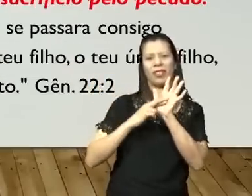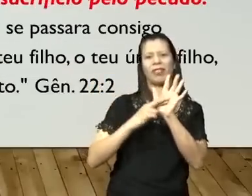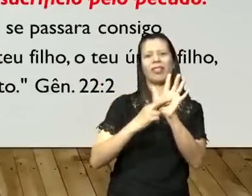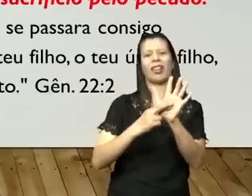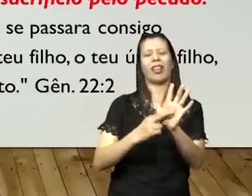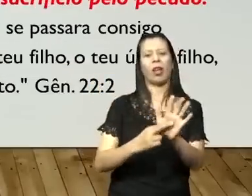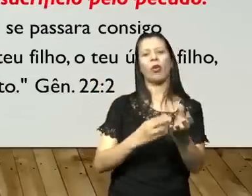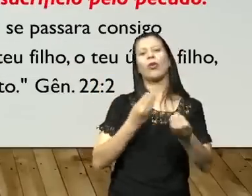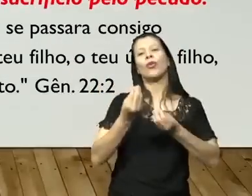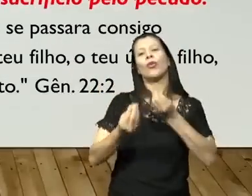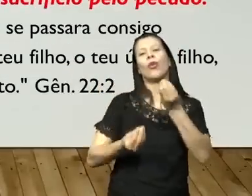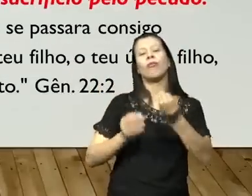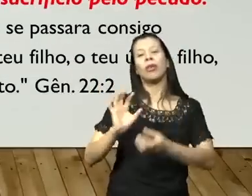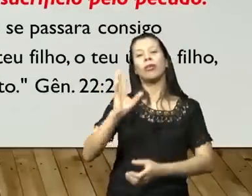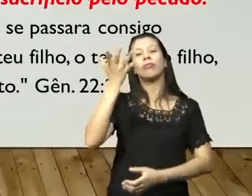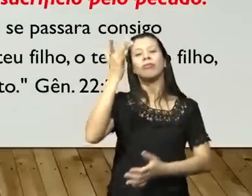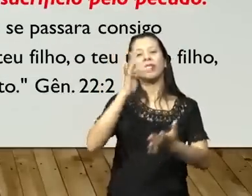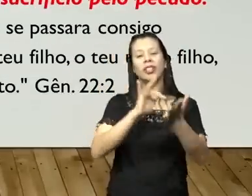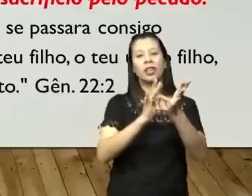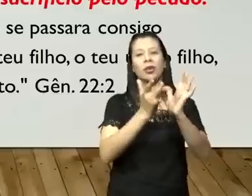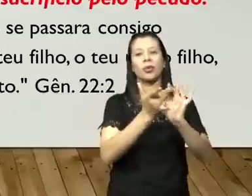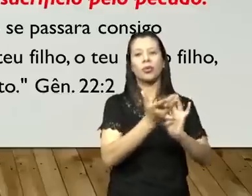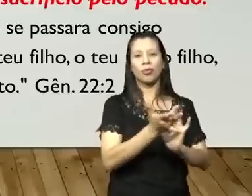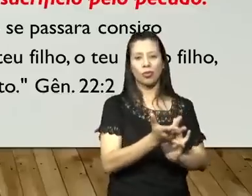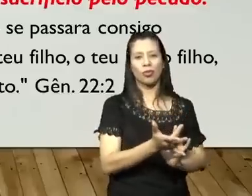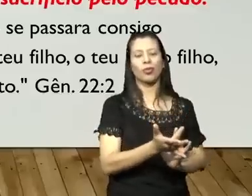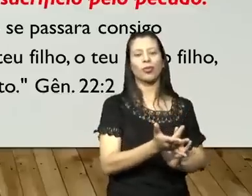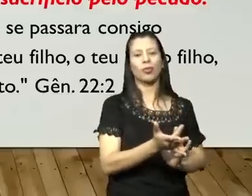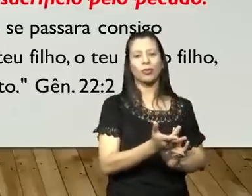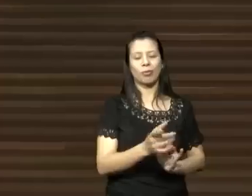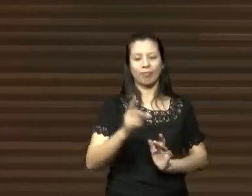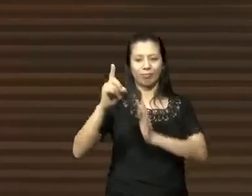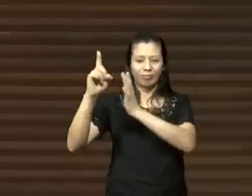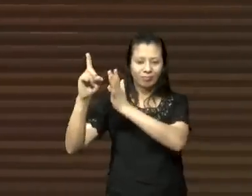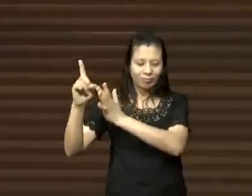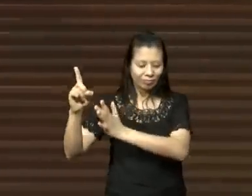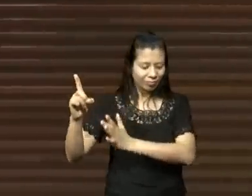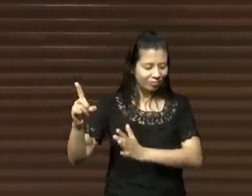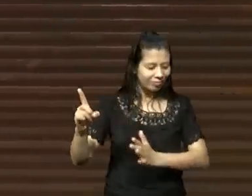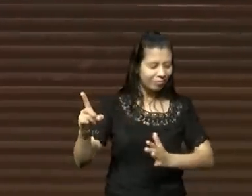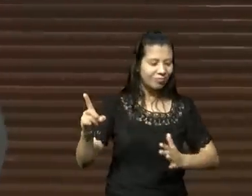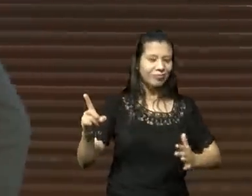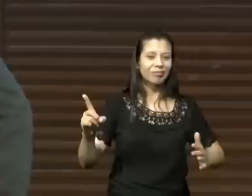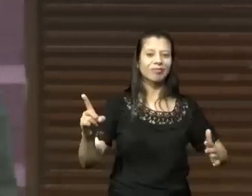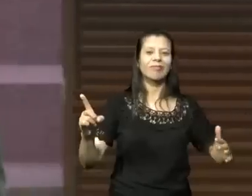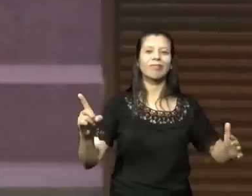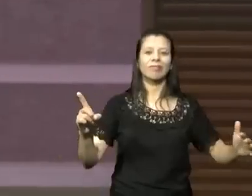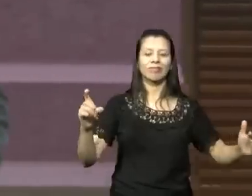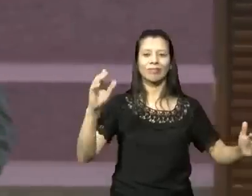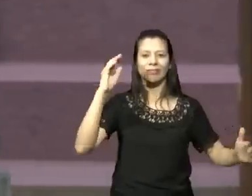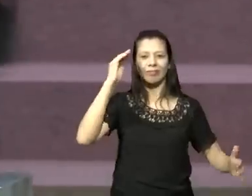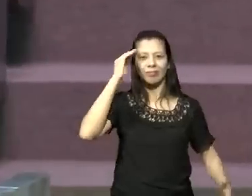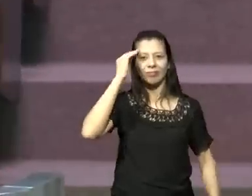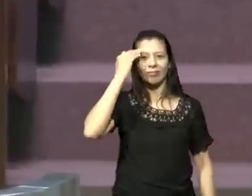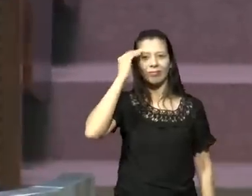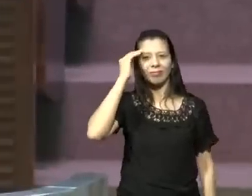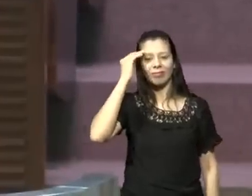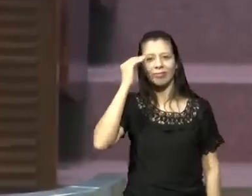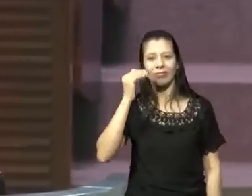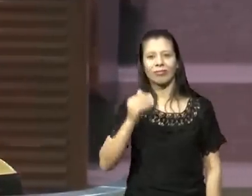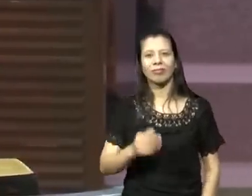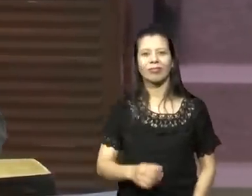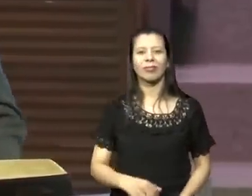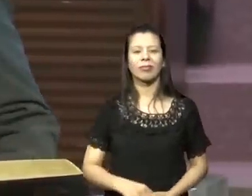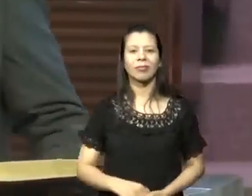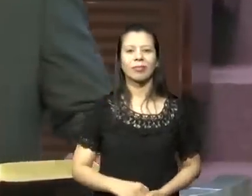foi dado uma visão do divino Sacrifício pelo pecado volta aqui novamente vou